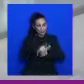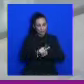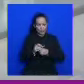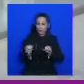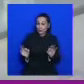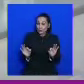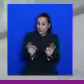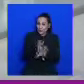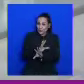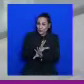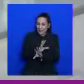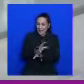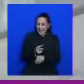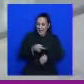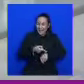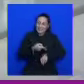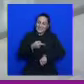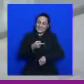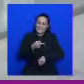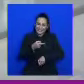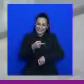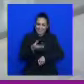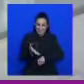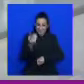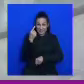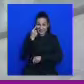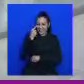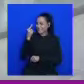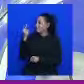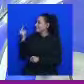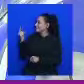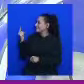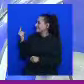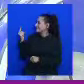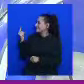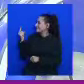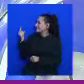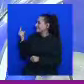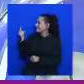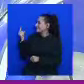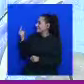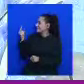Muito bem, tudo preparado, agora é a hora. Bolas posicionadas,